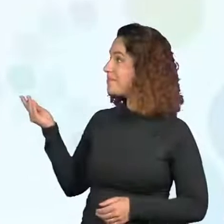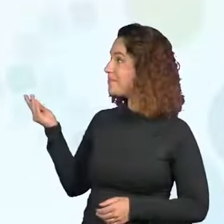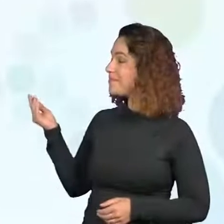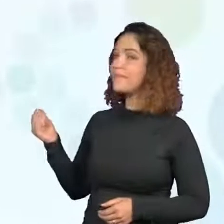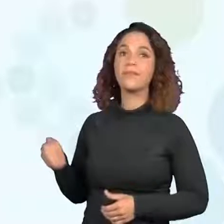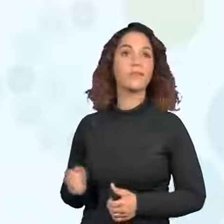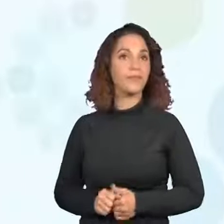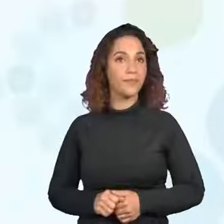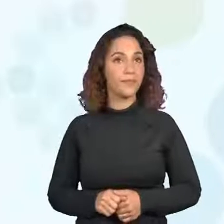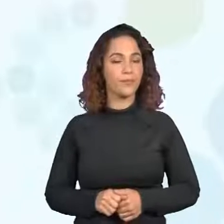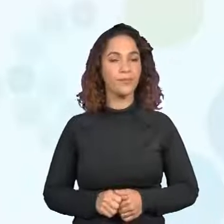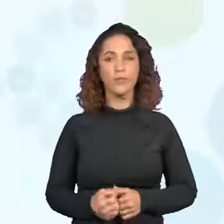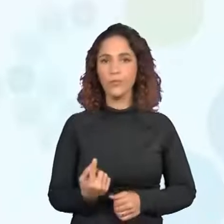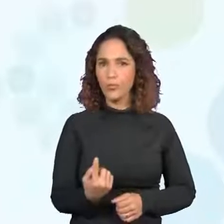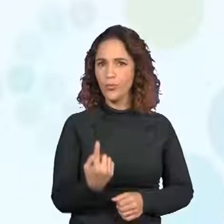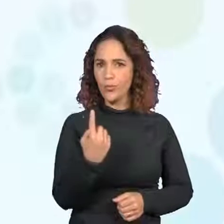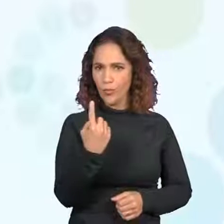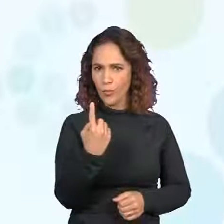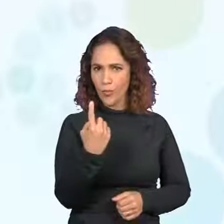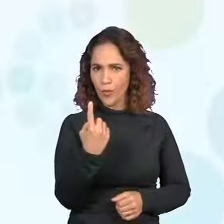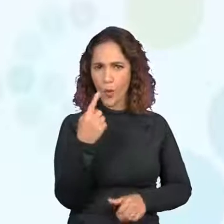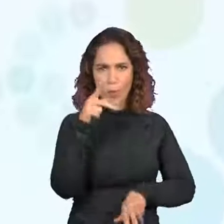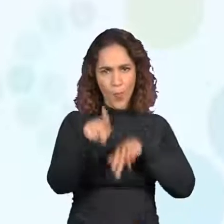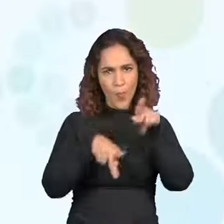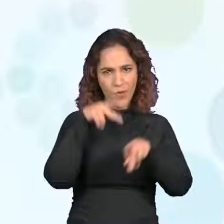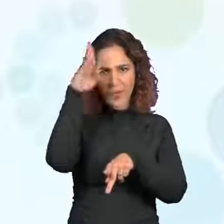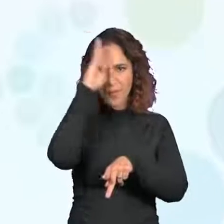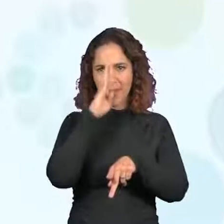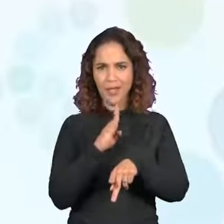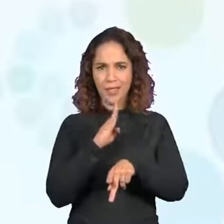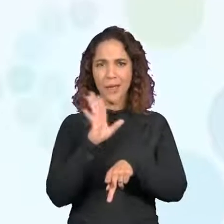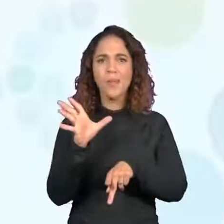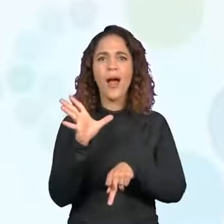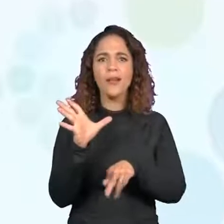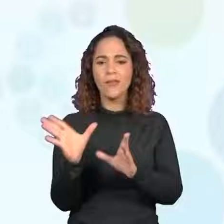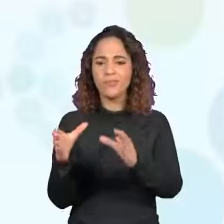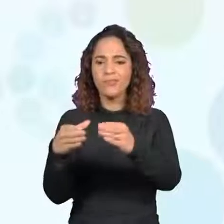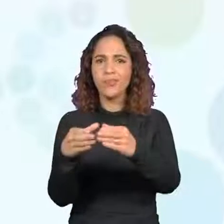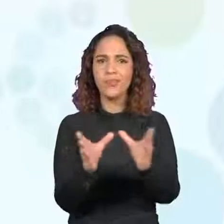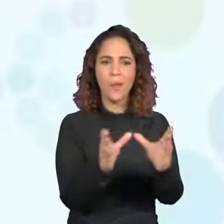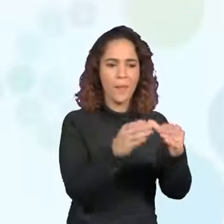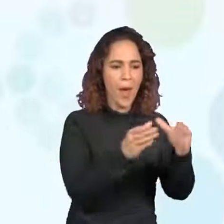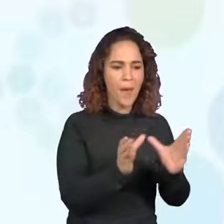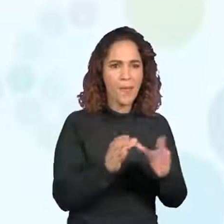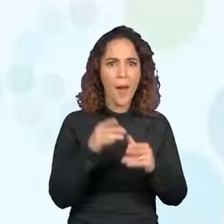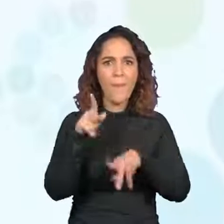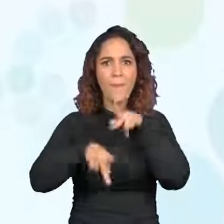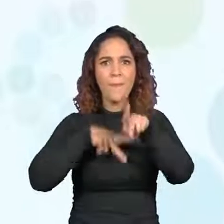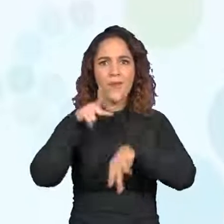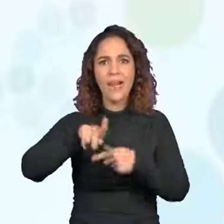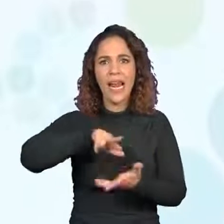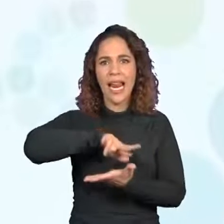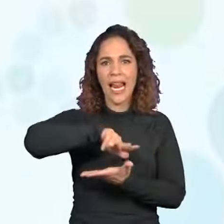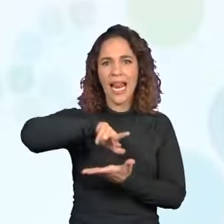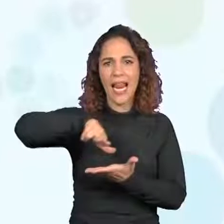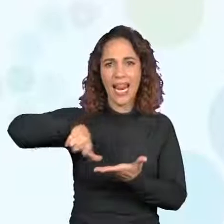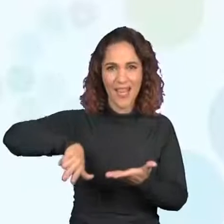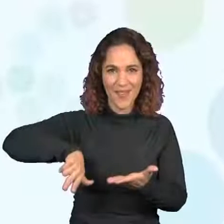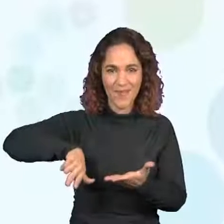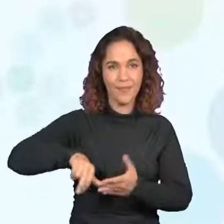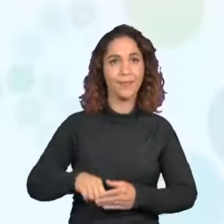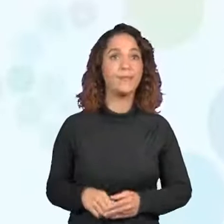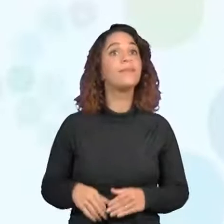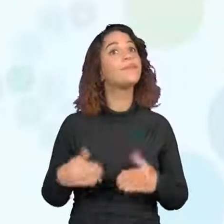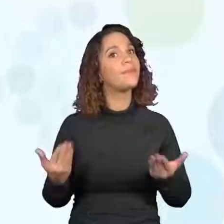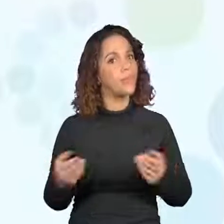Vários povos em um só povo brasileiro, parte 1. Por isso eu disse, ela